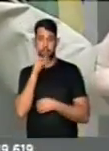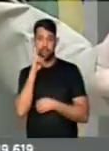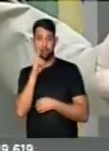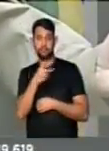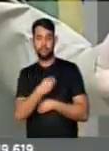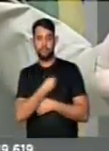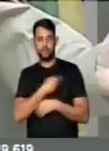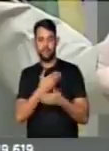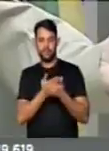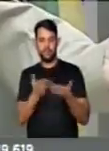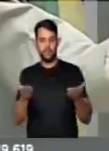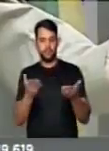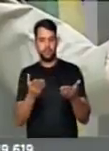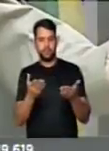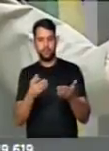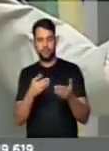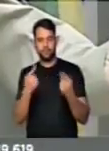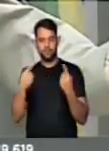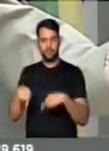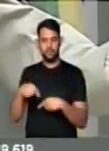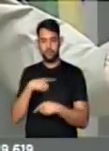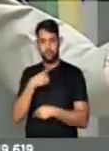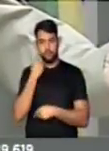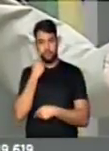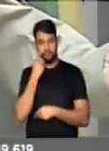aqui, na oposição.